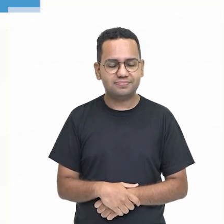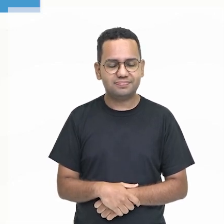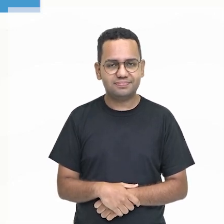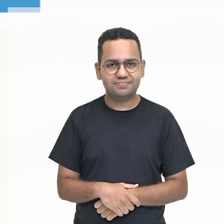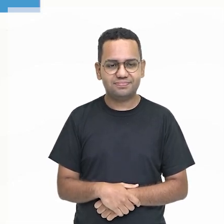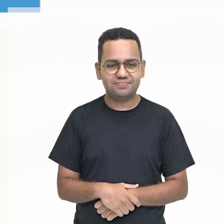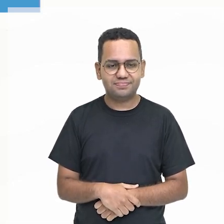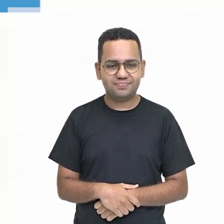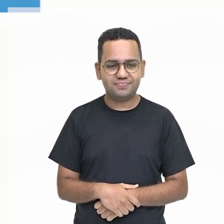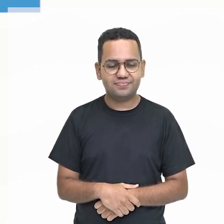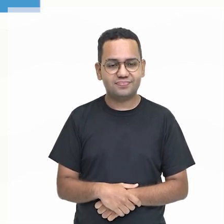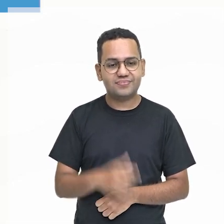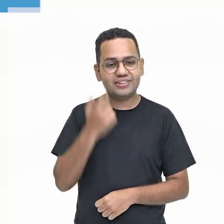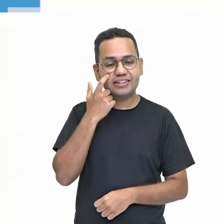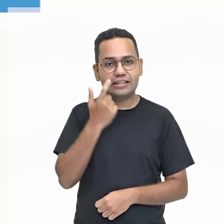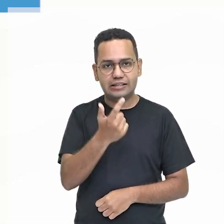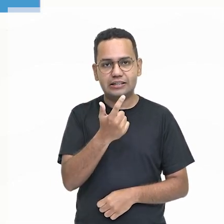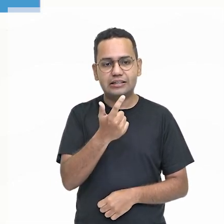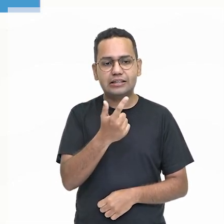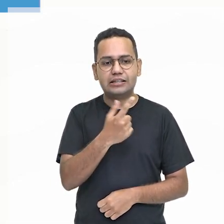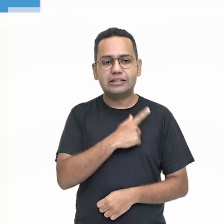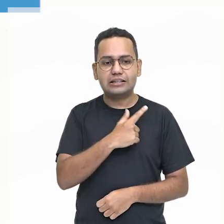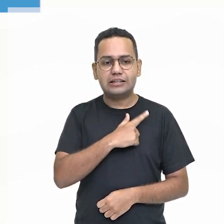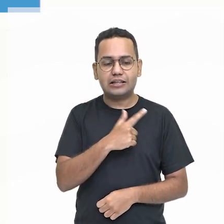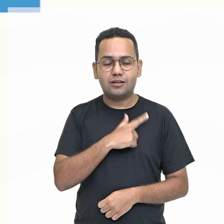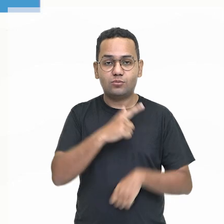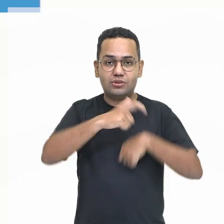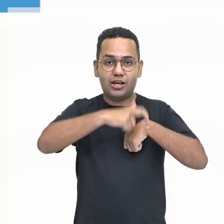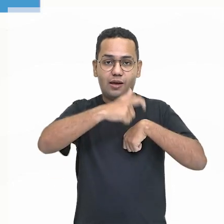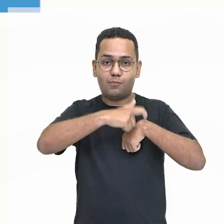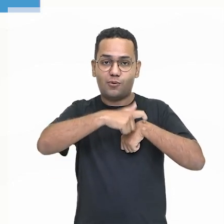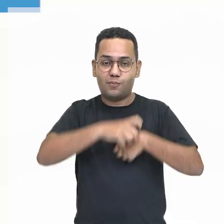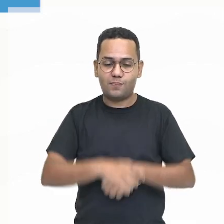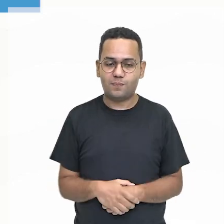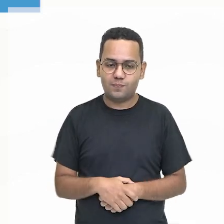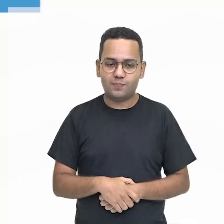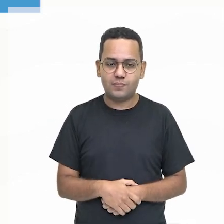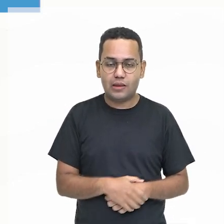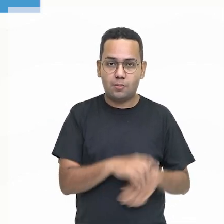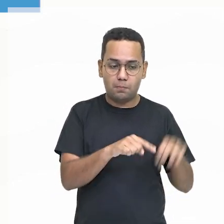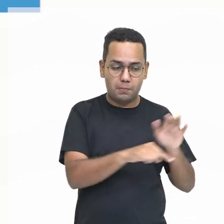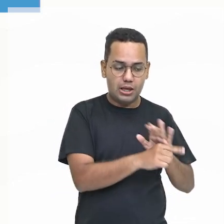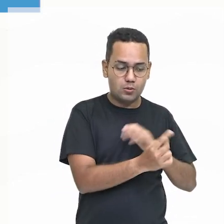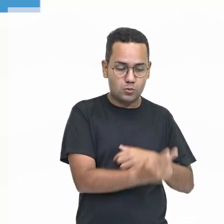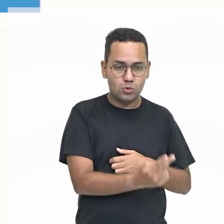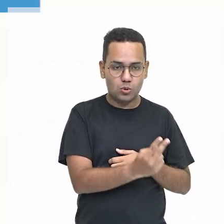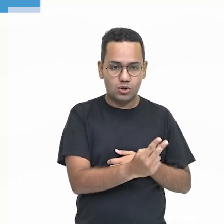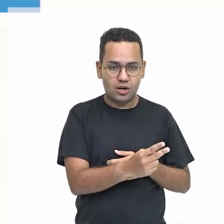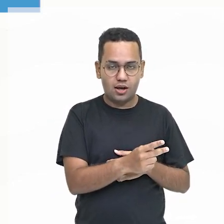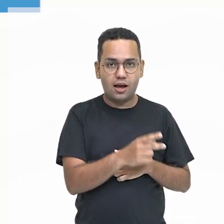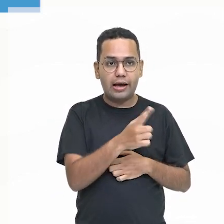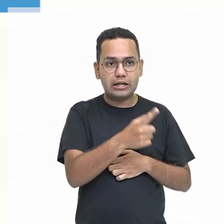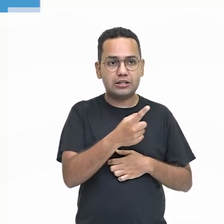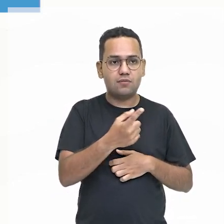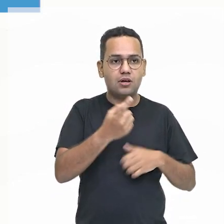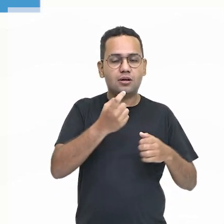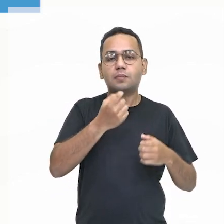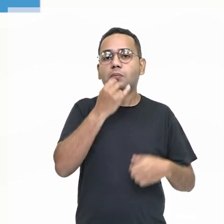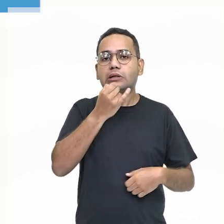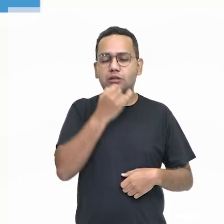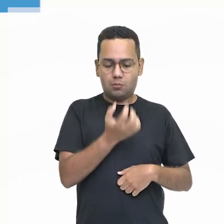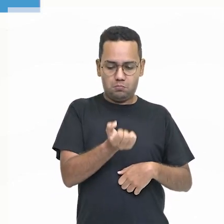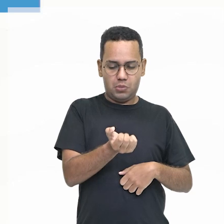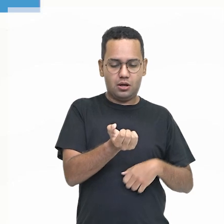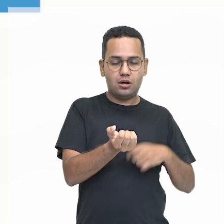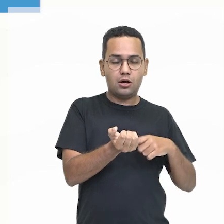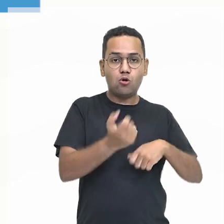também tenho o tempo aqui olha Quando ele estava na posição men2 o cronômetro foi disparado o tempo era